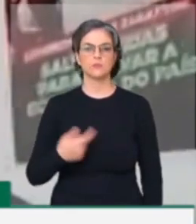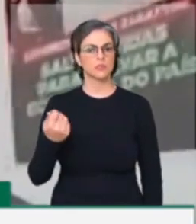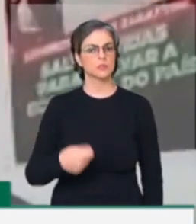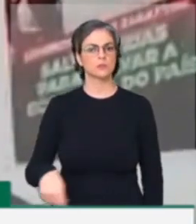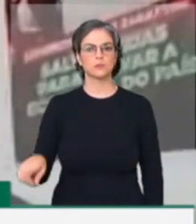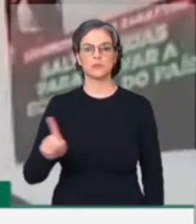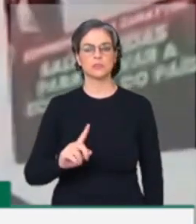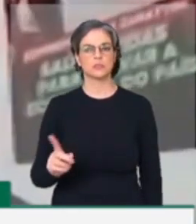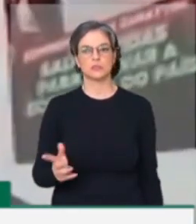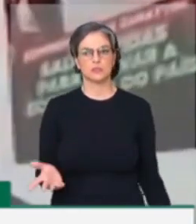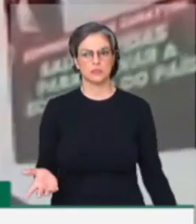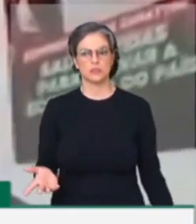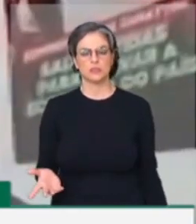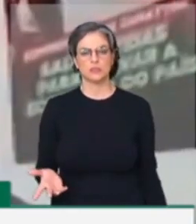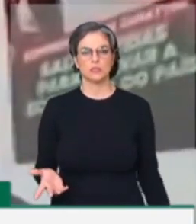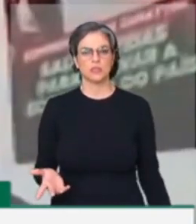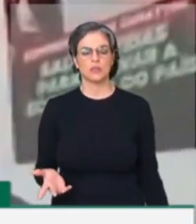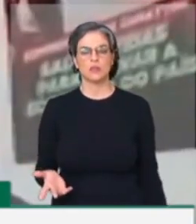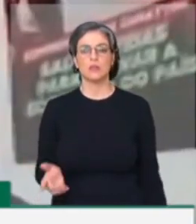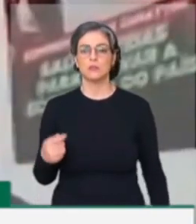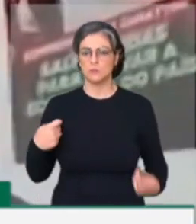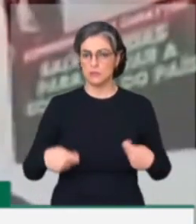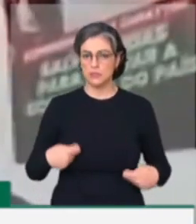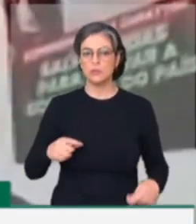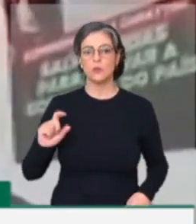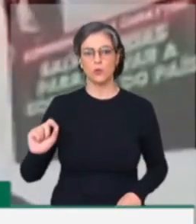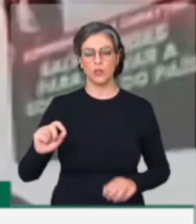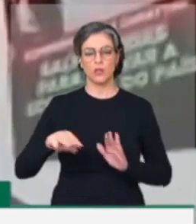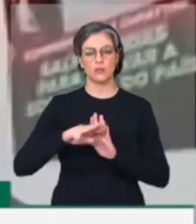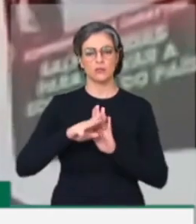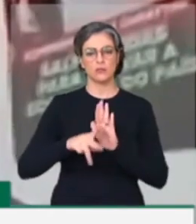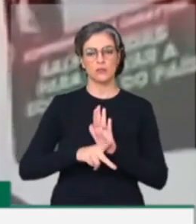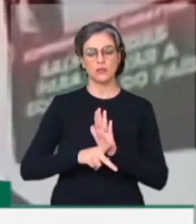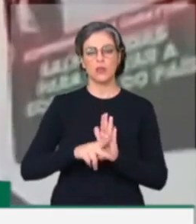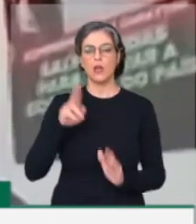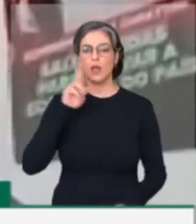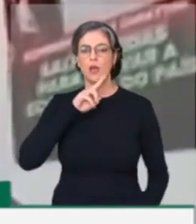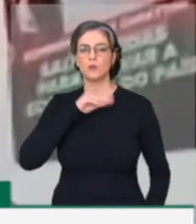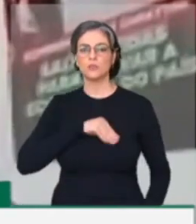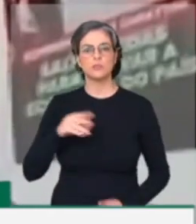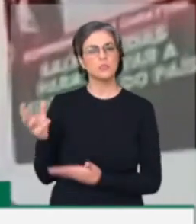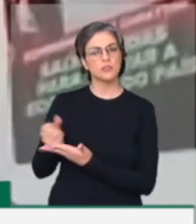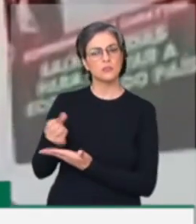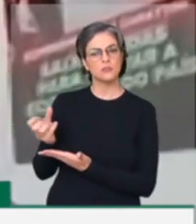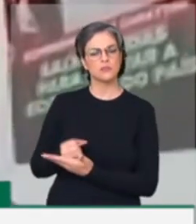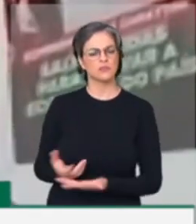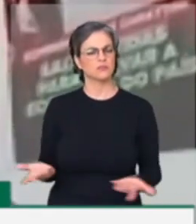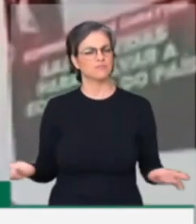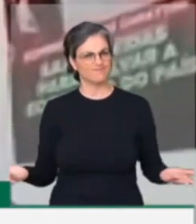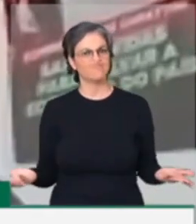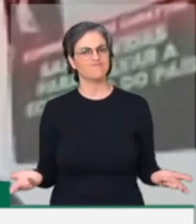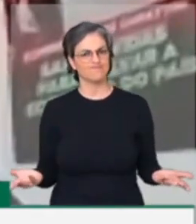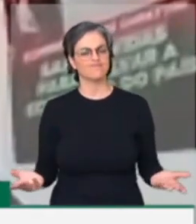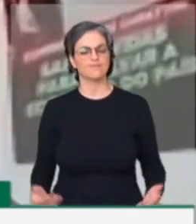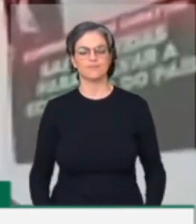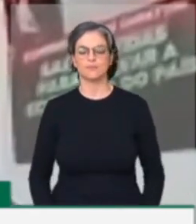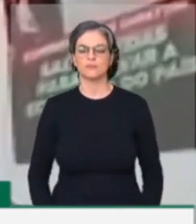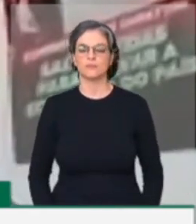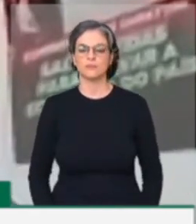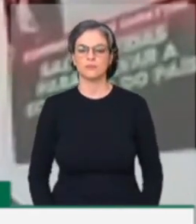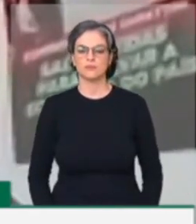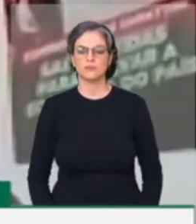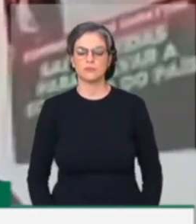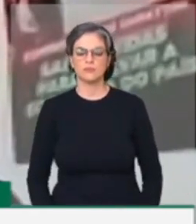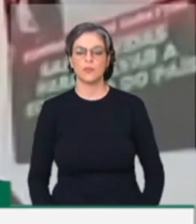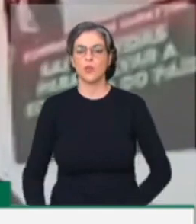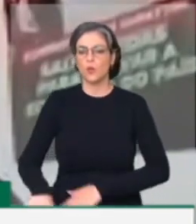provisória que trata do auxílio emergencial. Não é possível a gente sair nas ruas e ver o povo